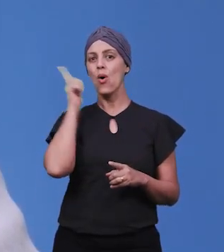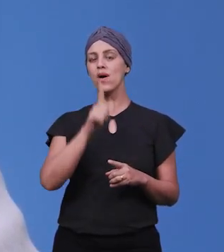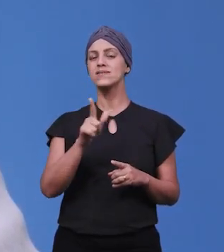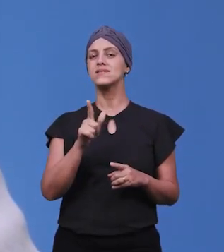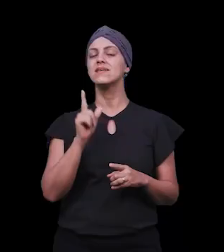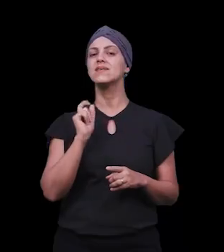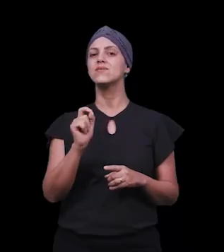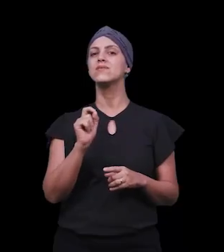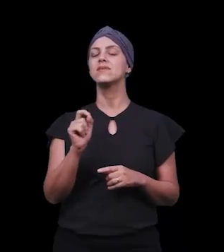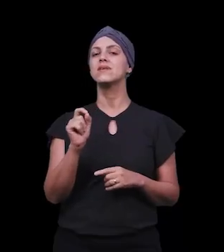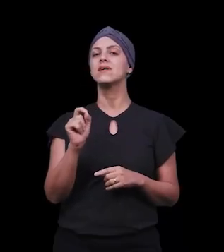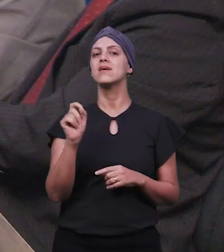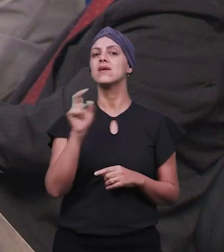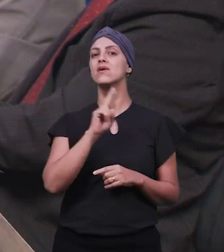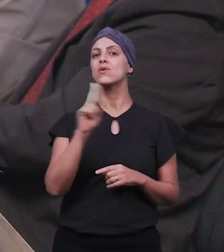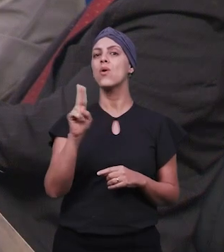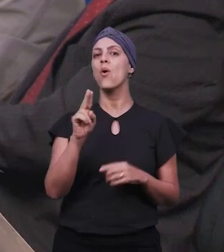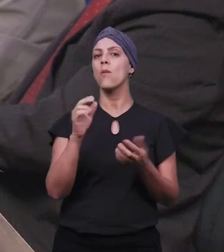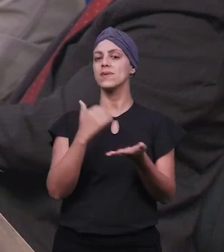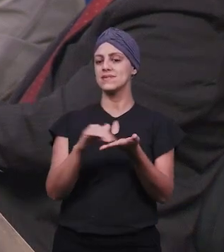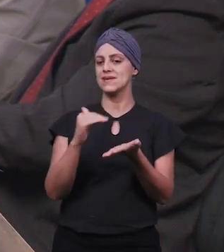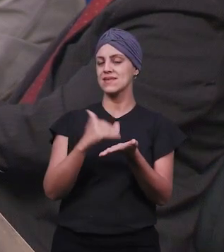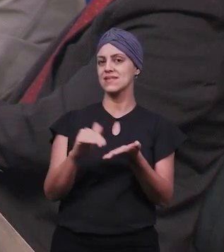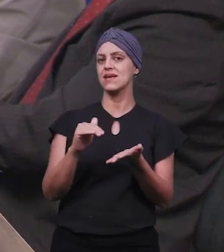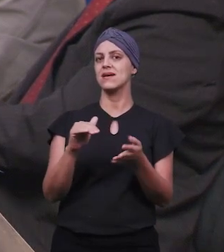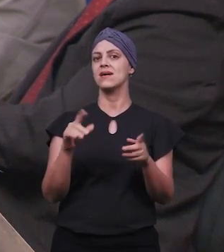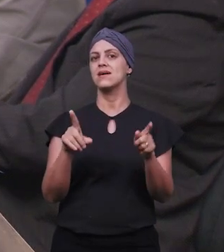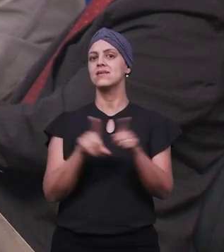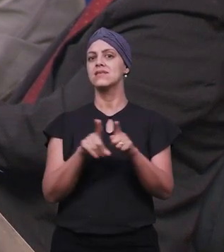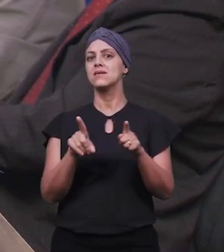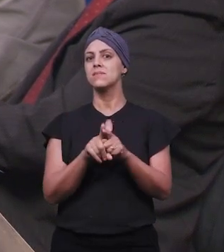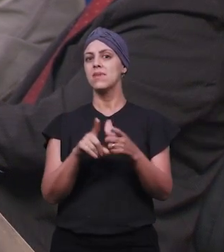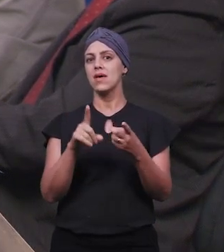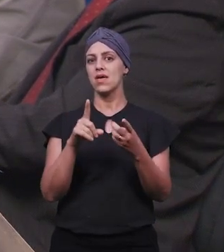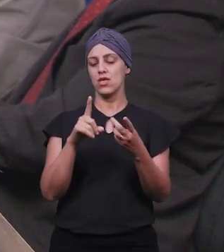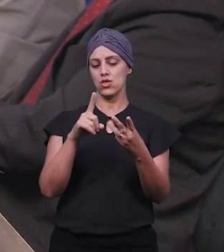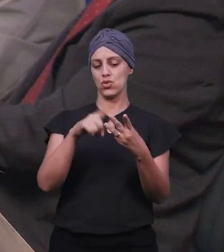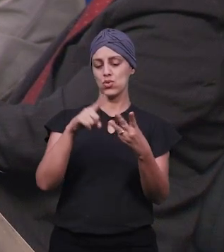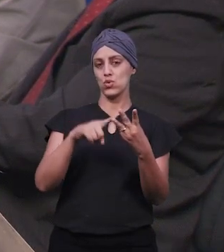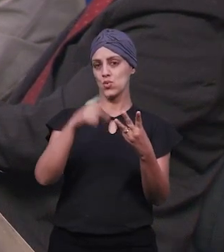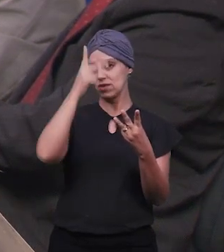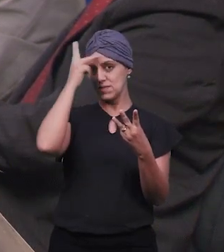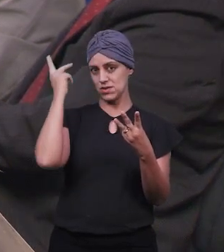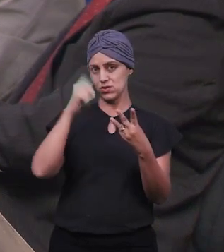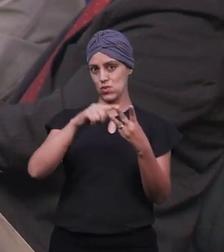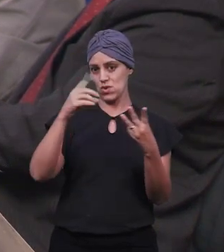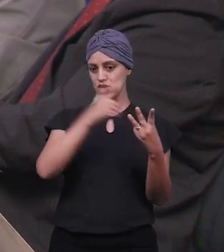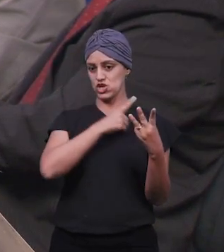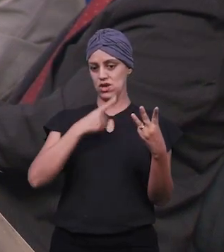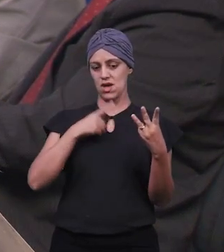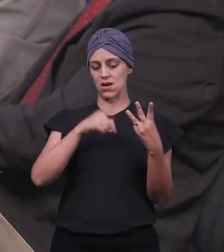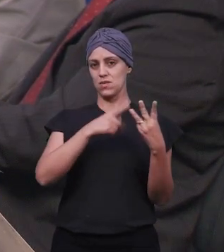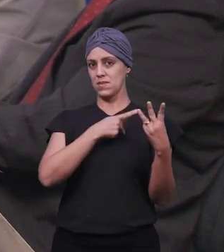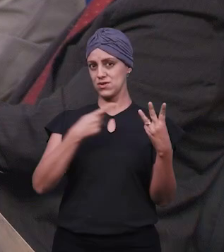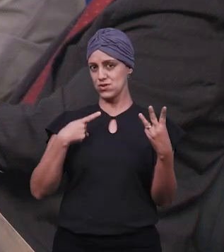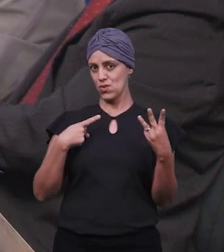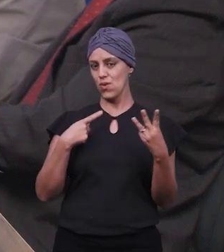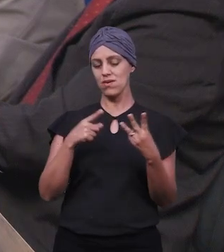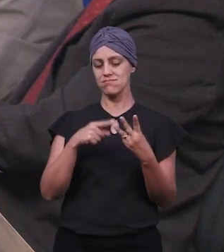você tem acesso, né, o nome, né, do secretário e mais duas pessoas, que no caso lá era um diácono e o pastor, mais